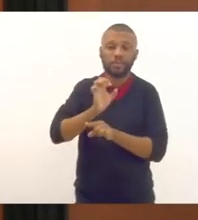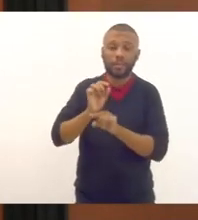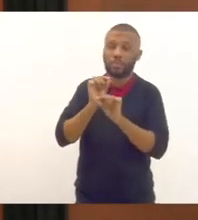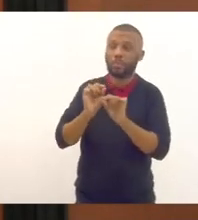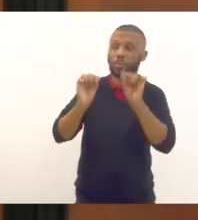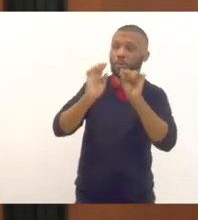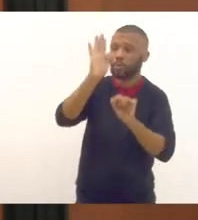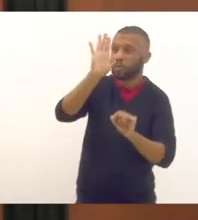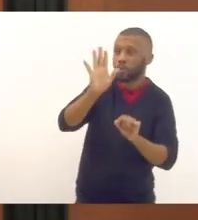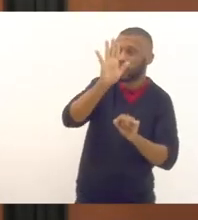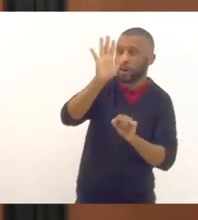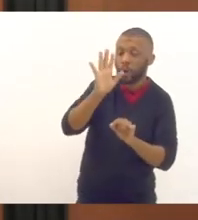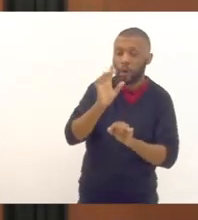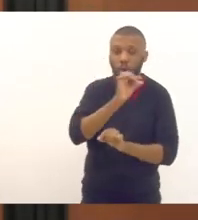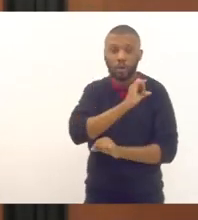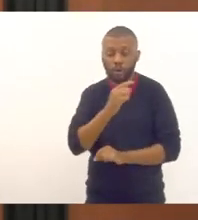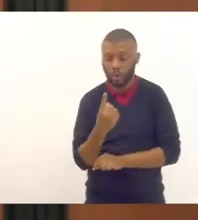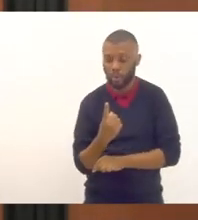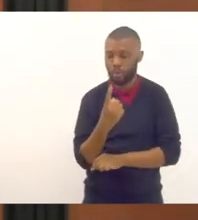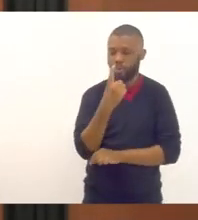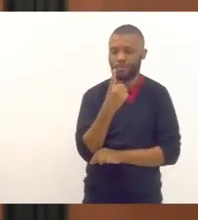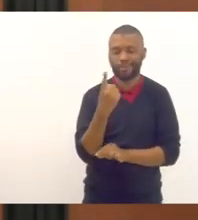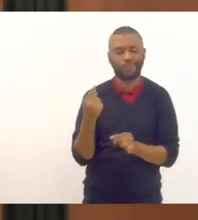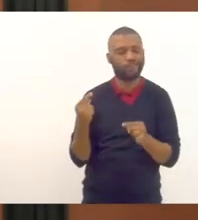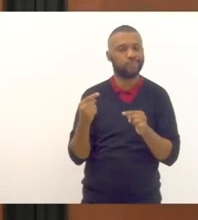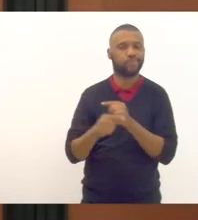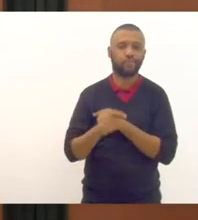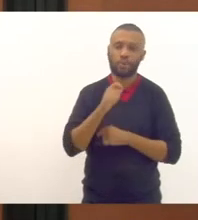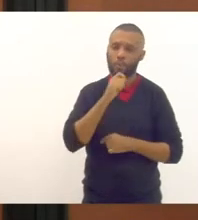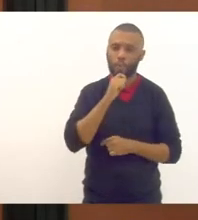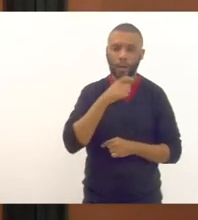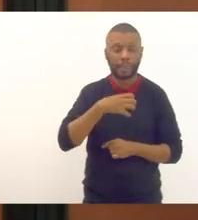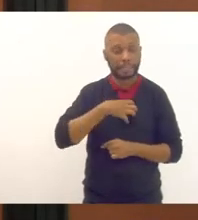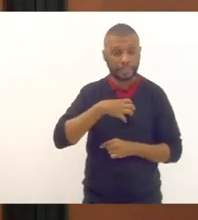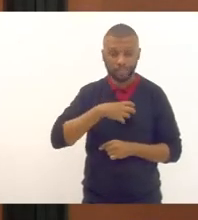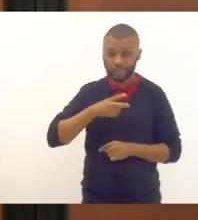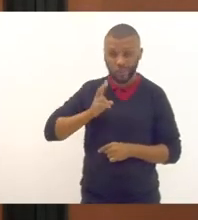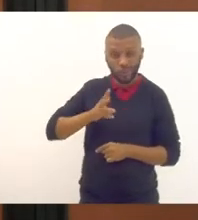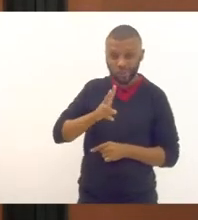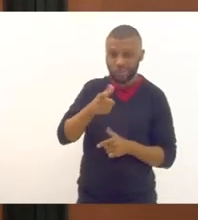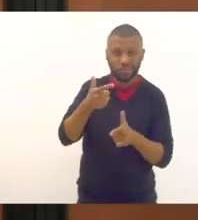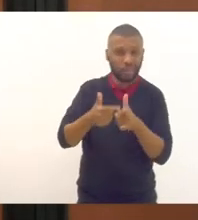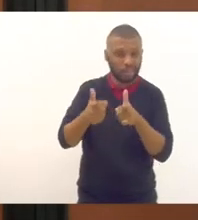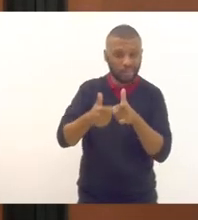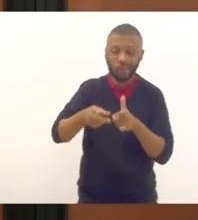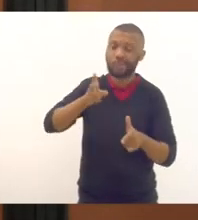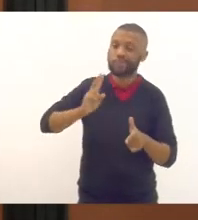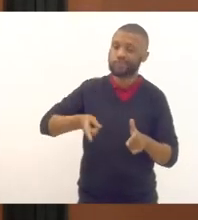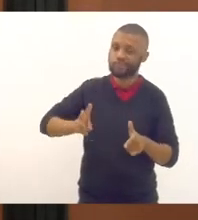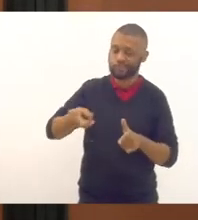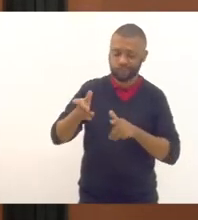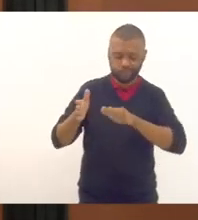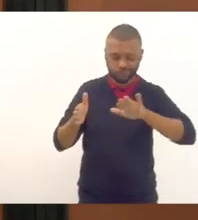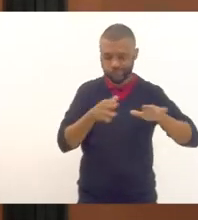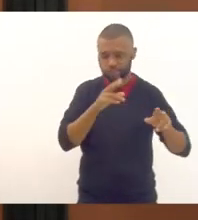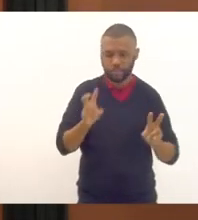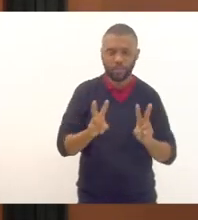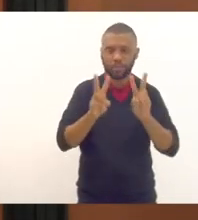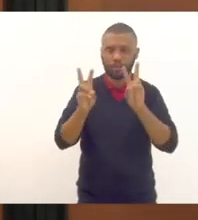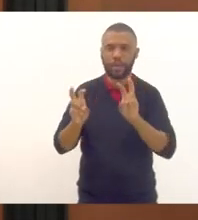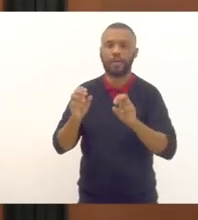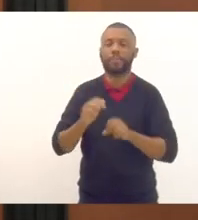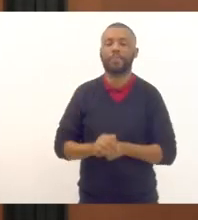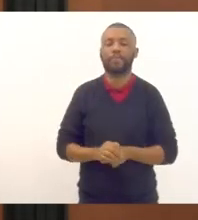e não tem sentido disso continuar. Vamos passar para o segundo tema aqui. Fuga